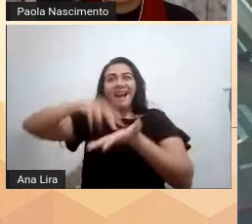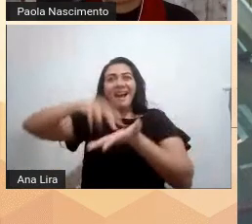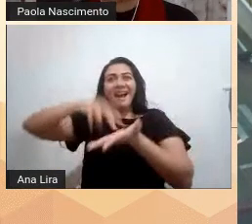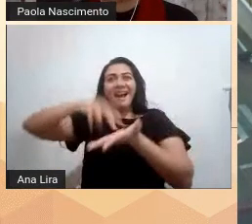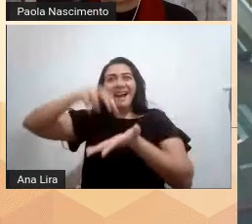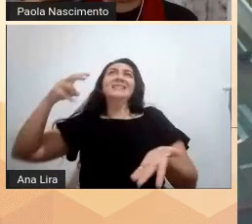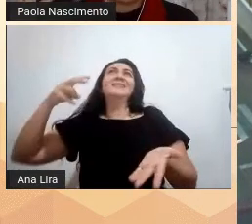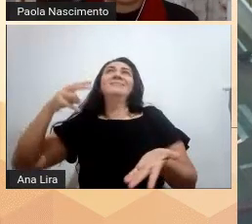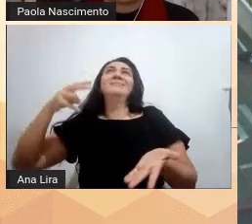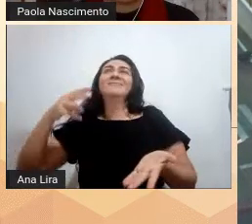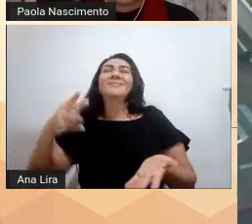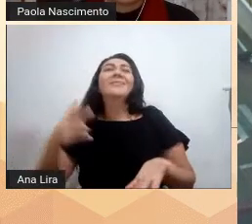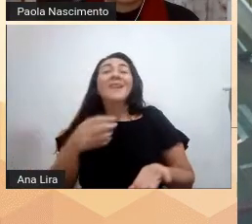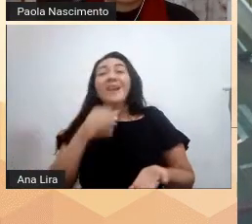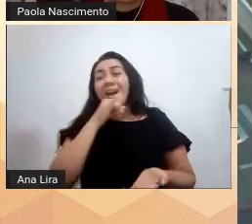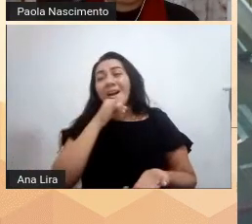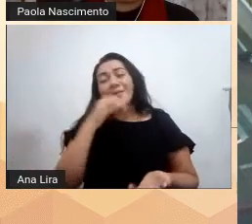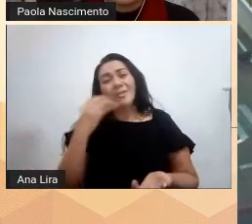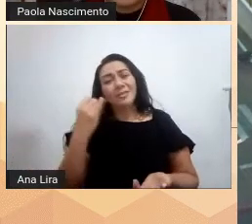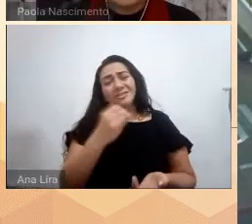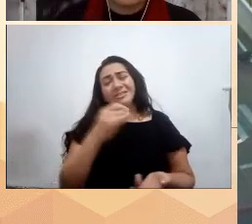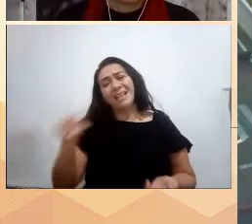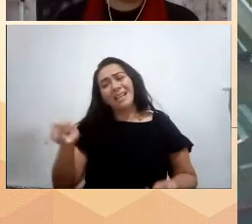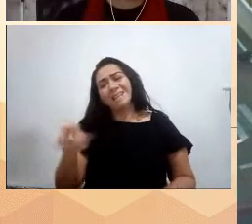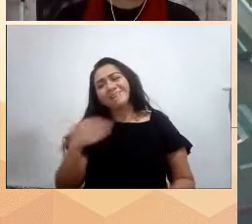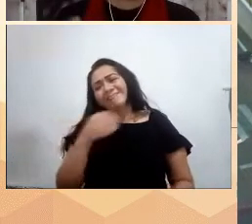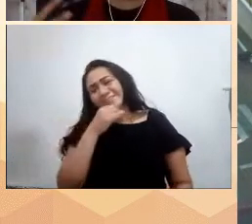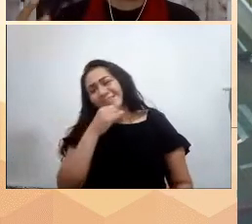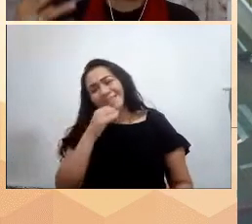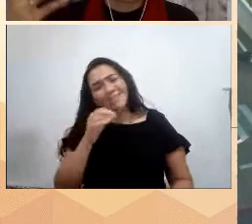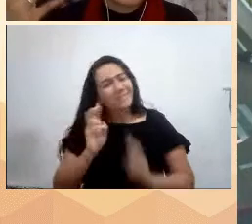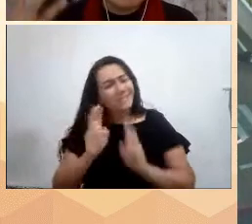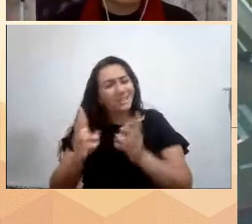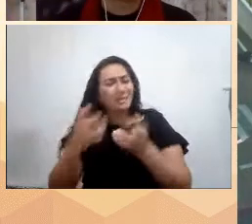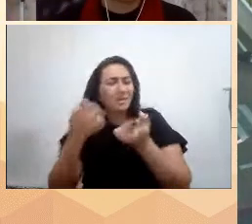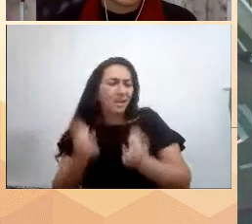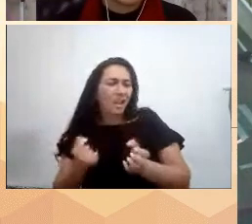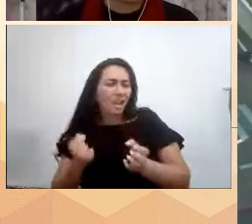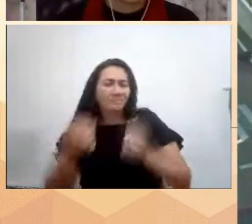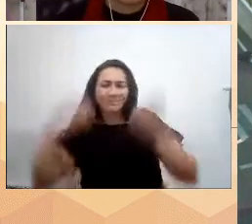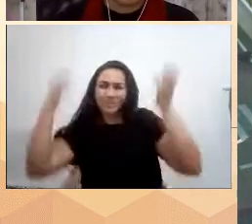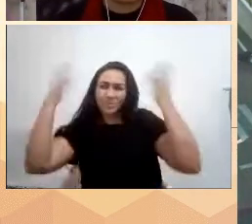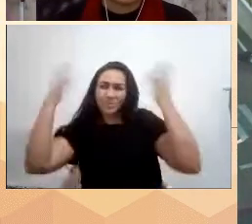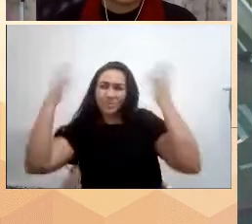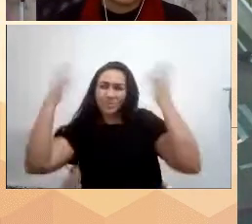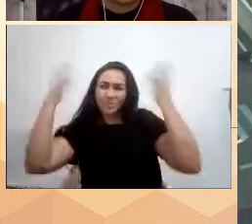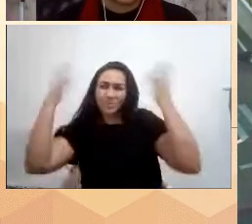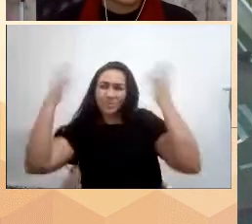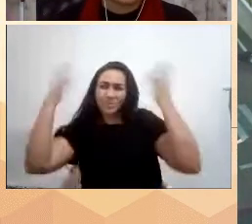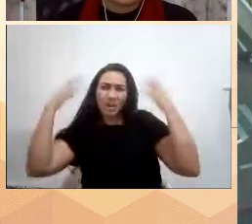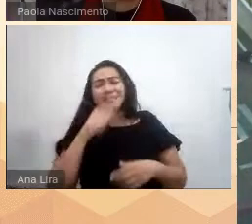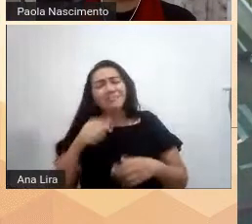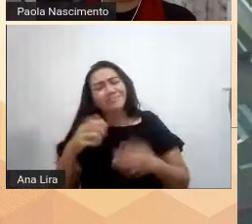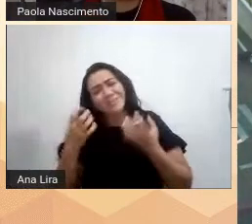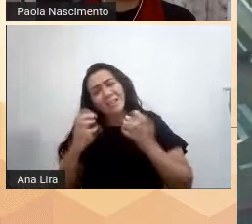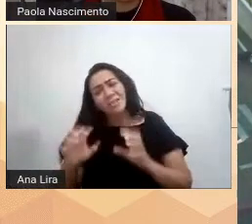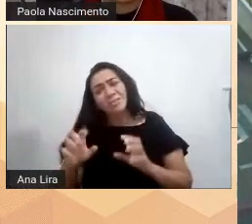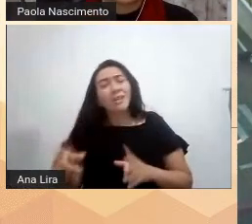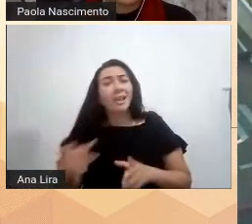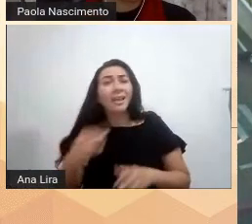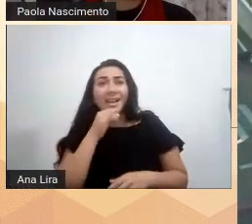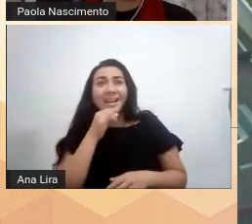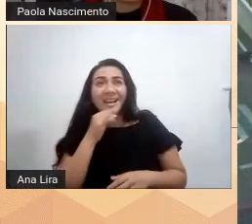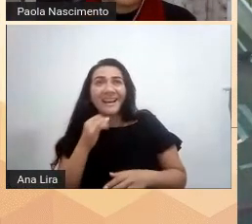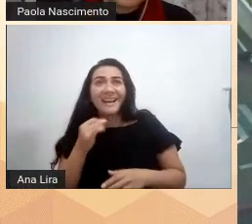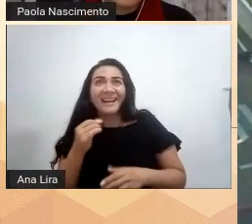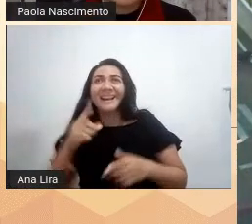disse que ela não tinha mais vontade de tomar banho, de escovar os dentes, de fazer a própria higiene pessoal. E hoje, vendo a filha